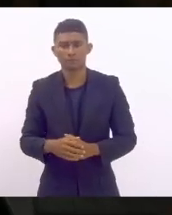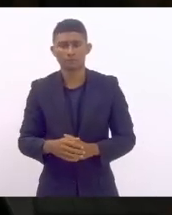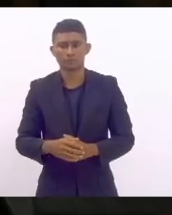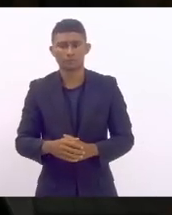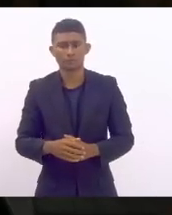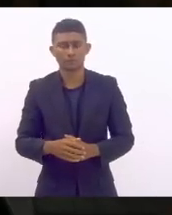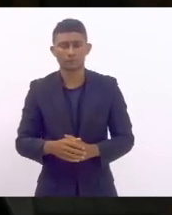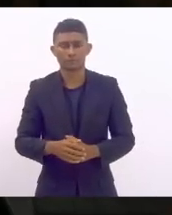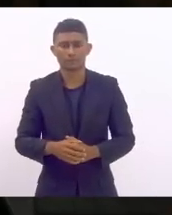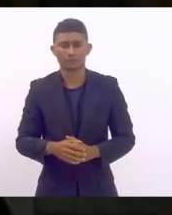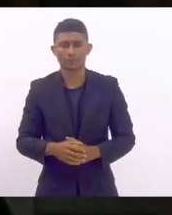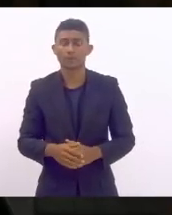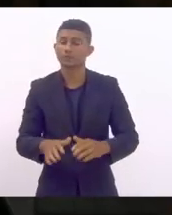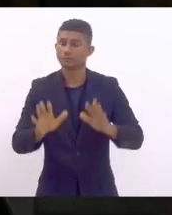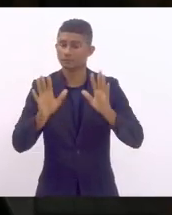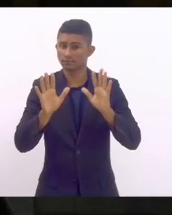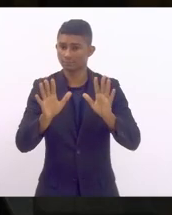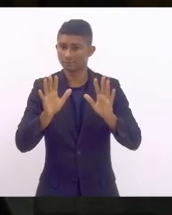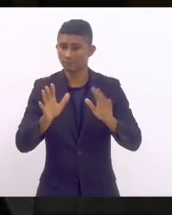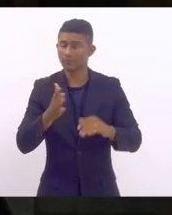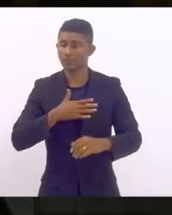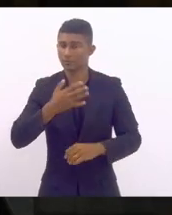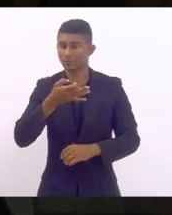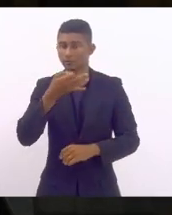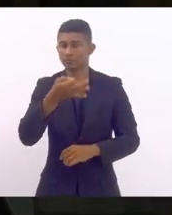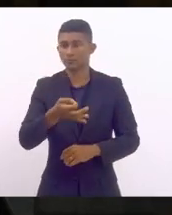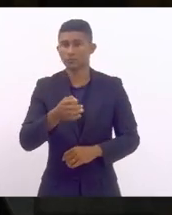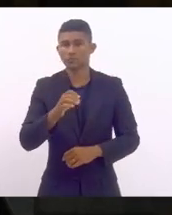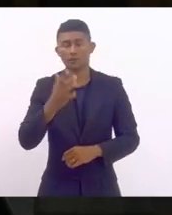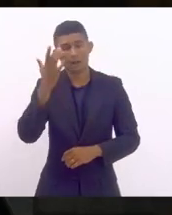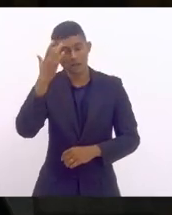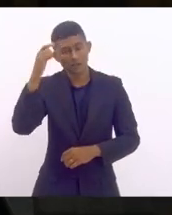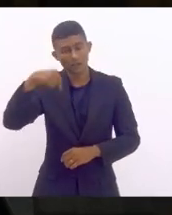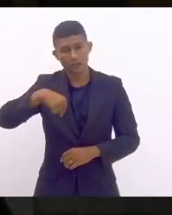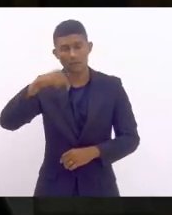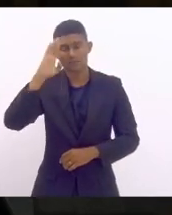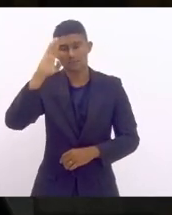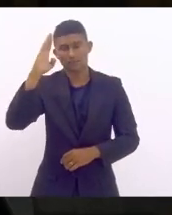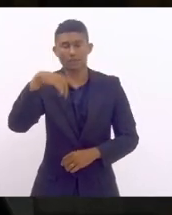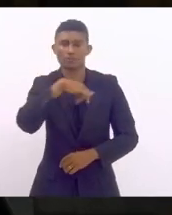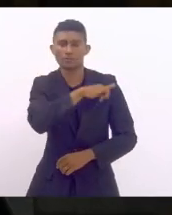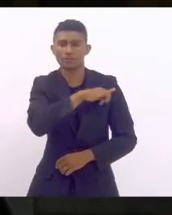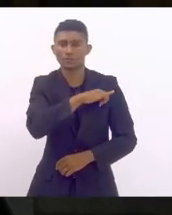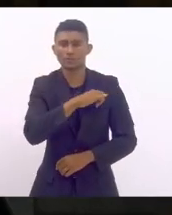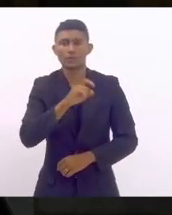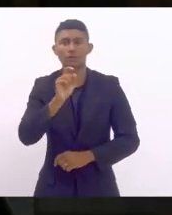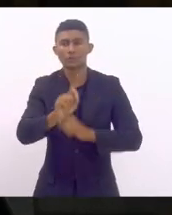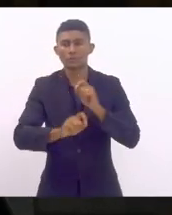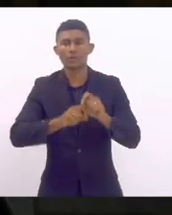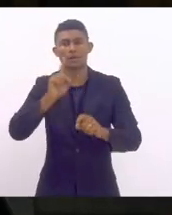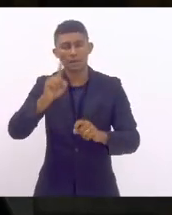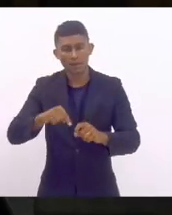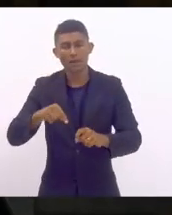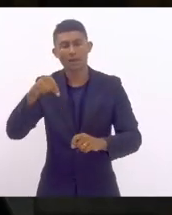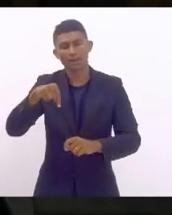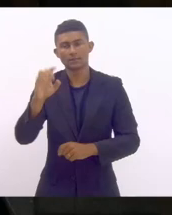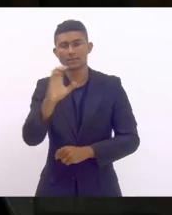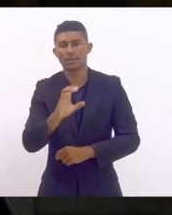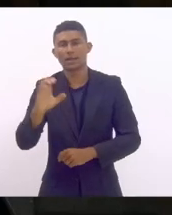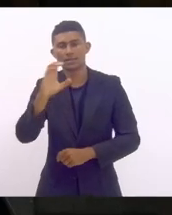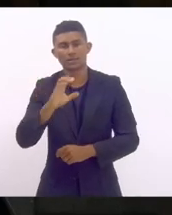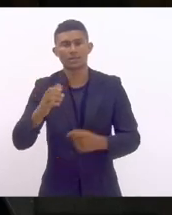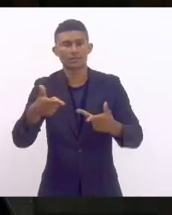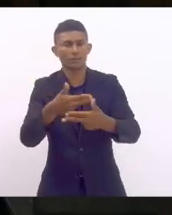últimos cinco seis anos entretanto da minha opinião a grande vantagem do Rio de Janeiro é o parque científico instalado aqui